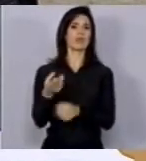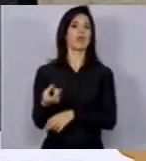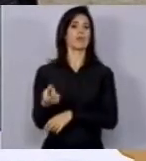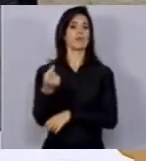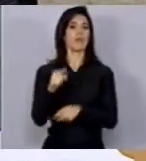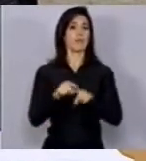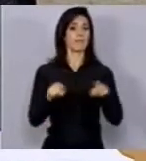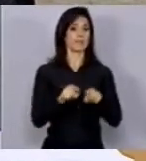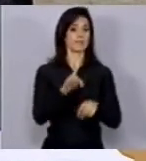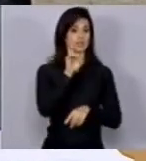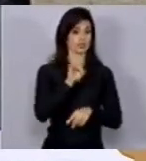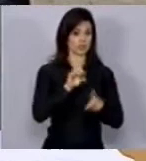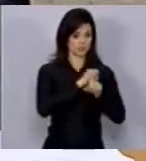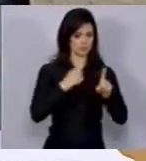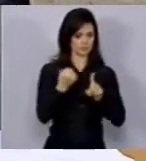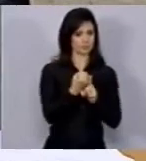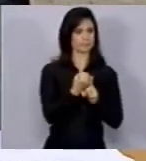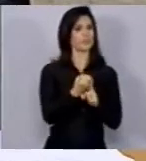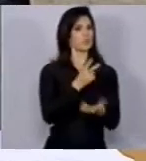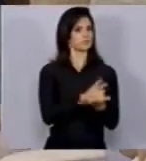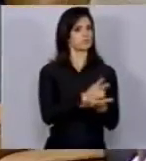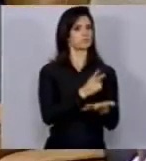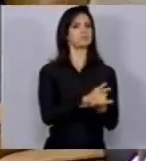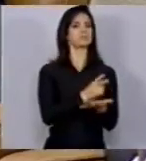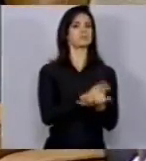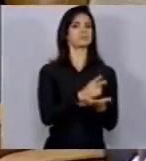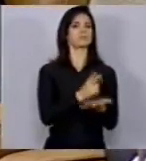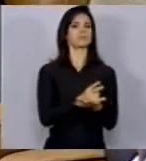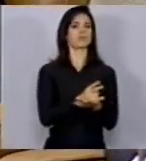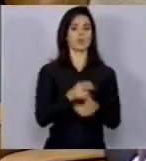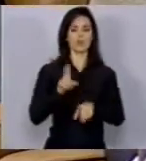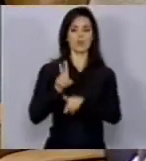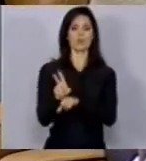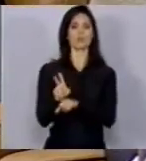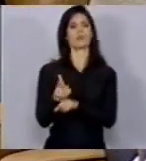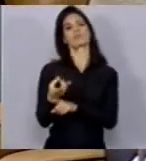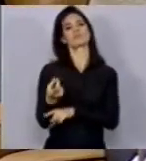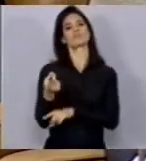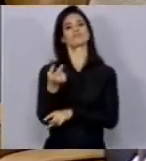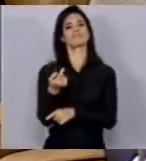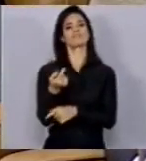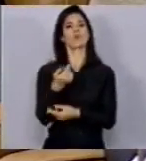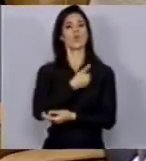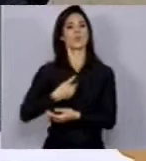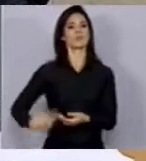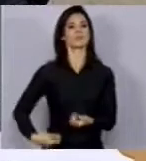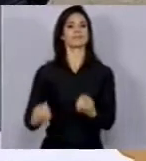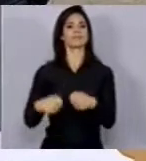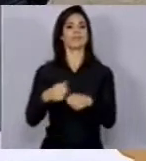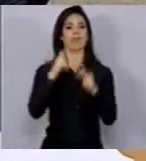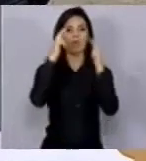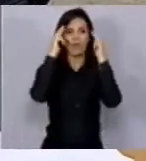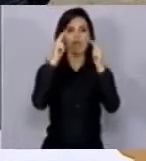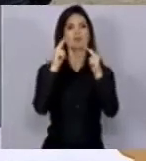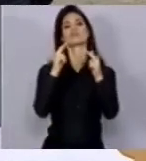direitos sociais. O saneamento das contas públicas deve se dar respeitando o valor social